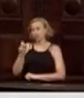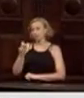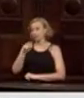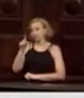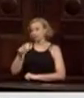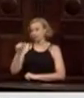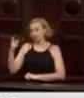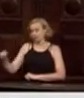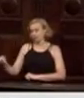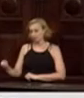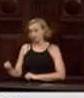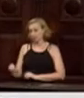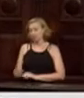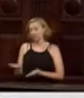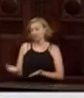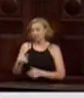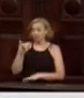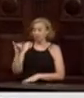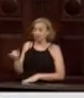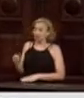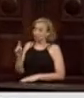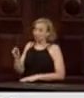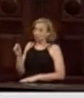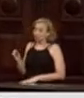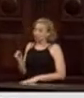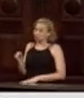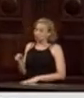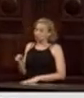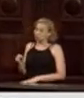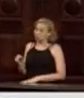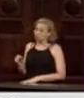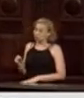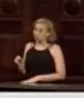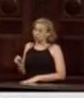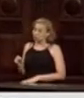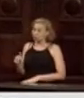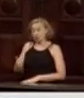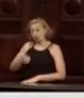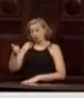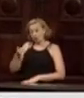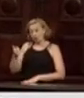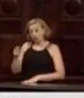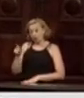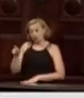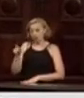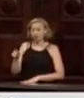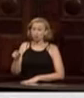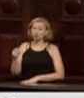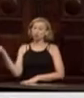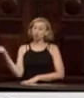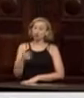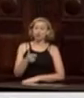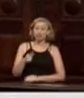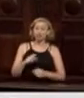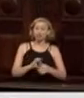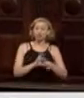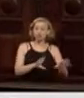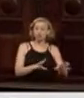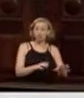forçar a indicação do Edson Albertassi do que dar mais uma oportunidade para que outros nomes de técnicos do TCE